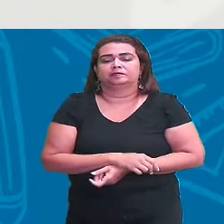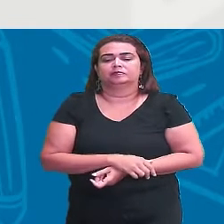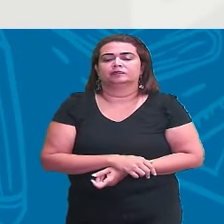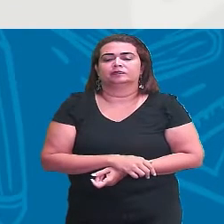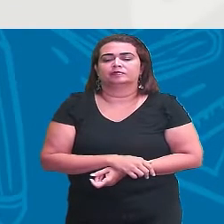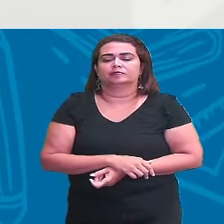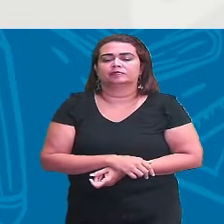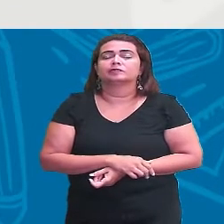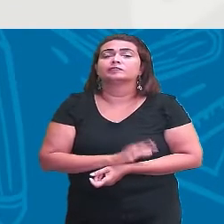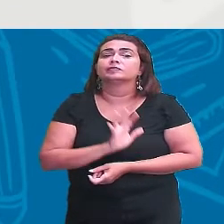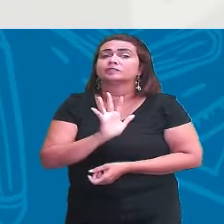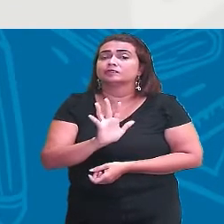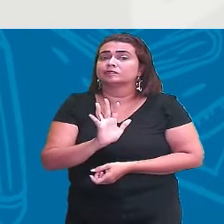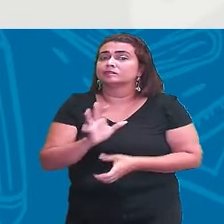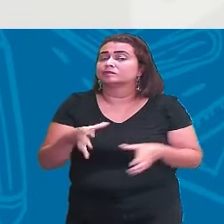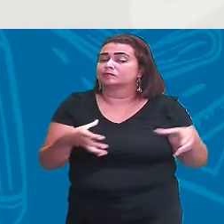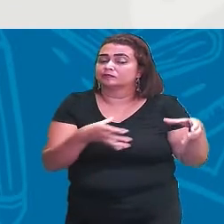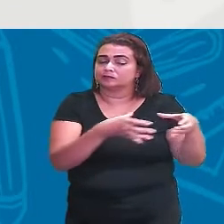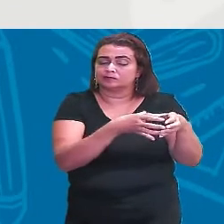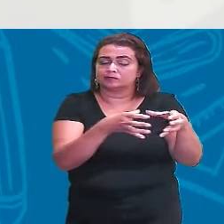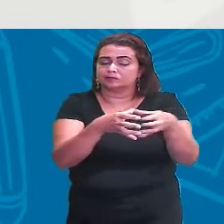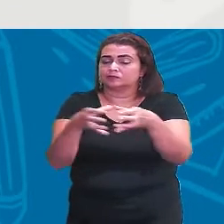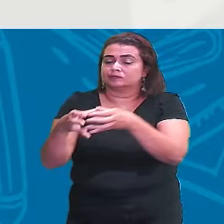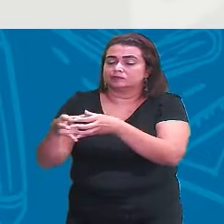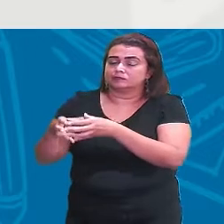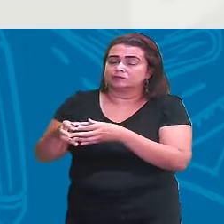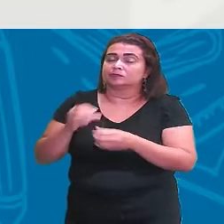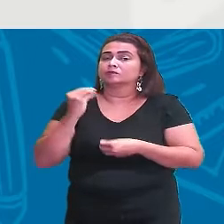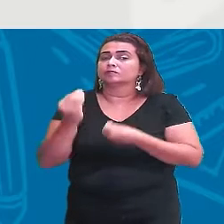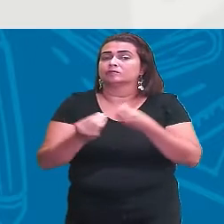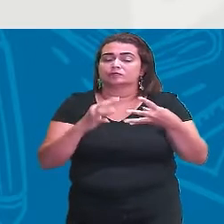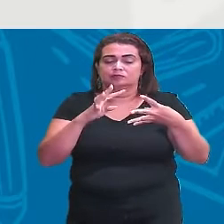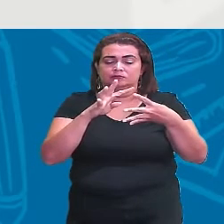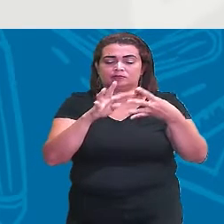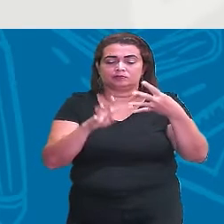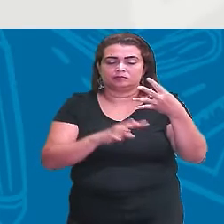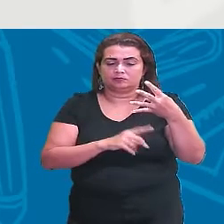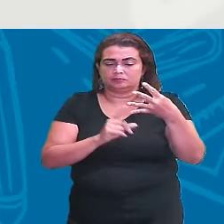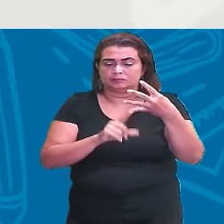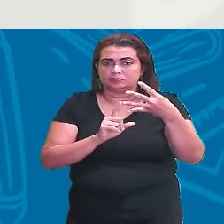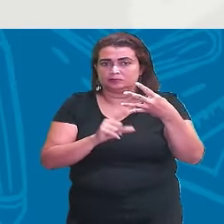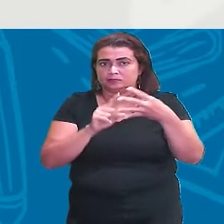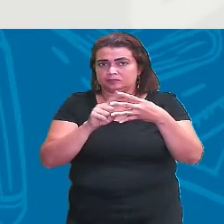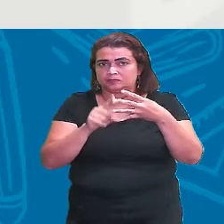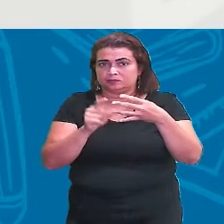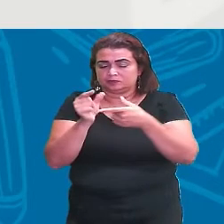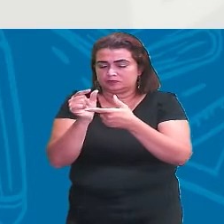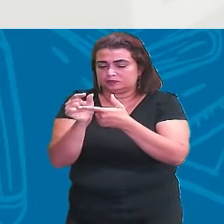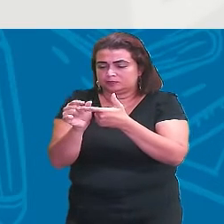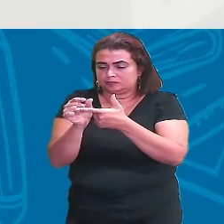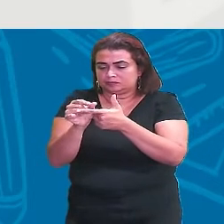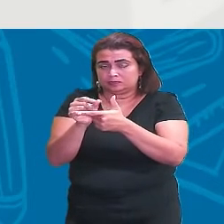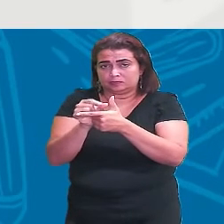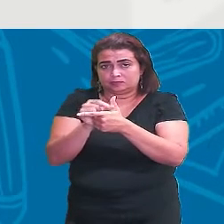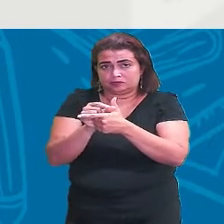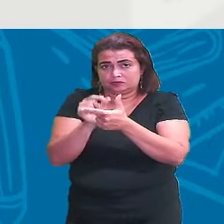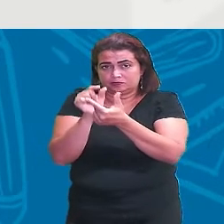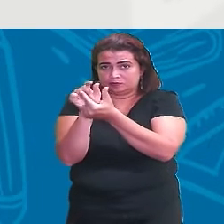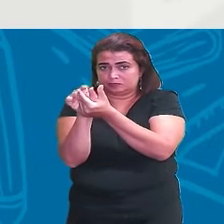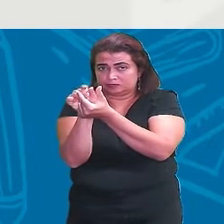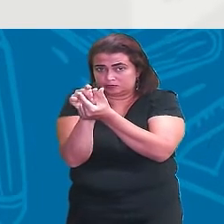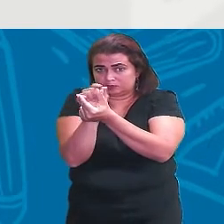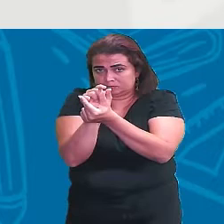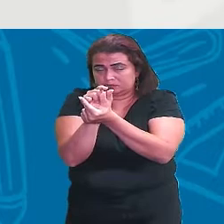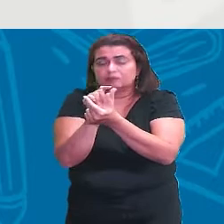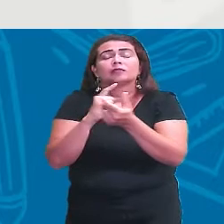E a classificação de sílabas? Nós temos 4 tipos de classificações, tá? A gente vai